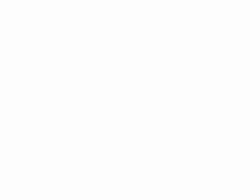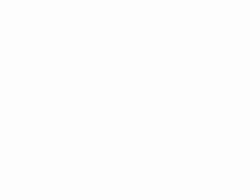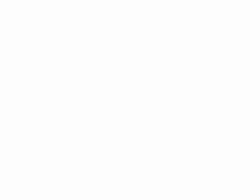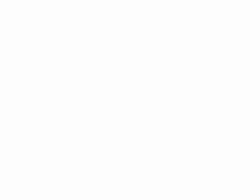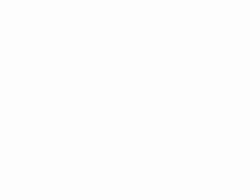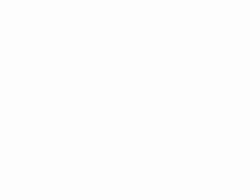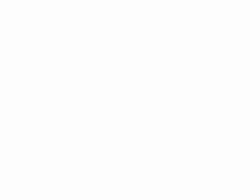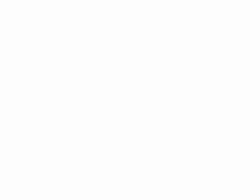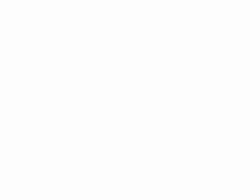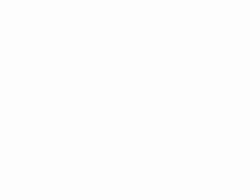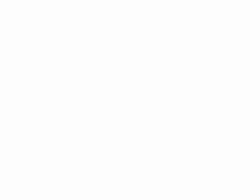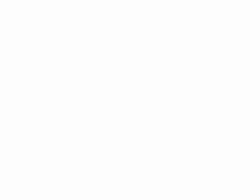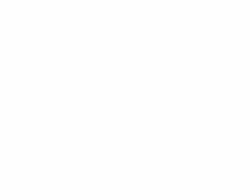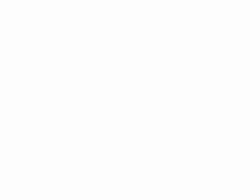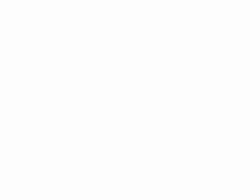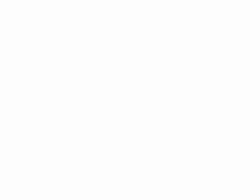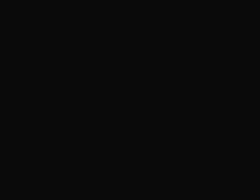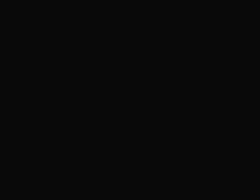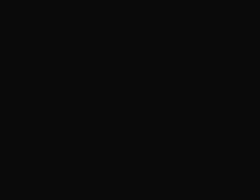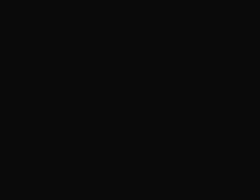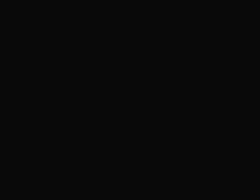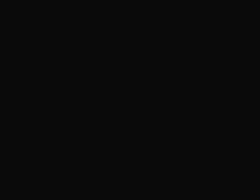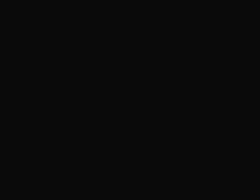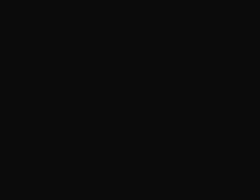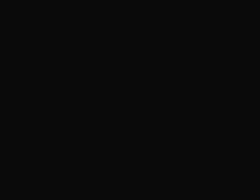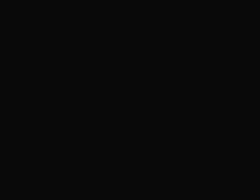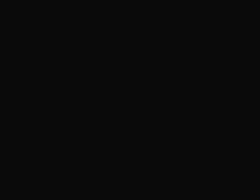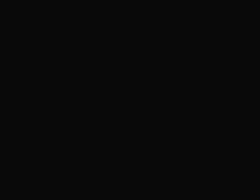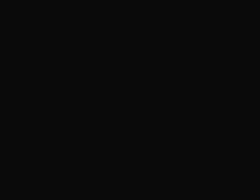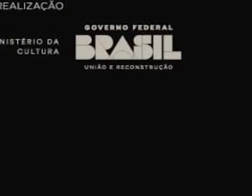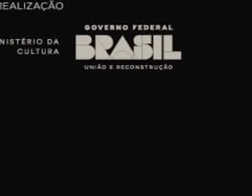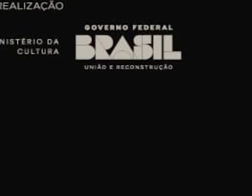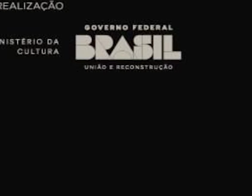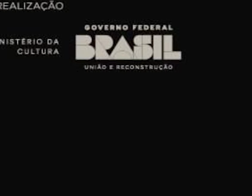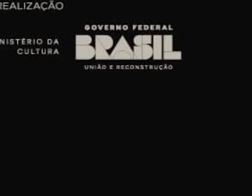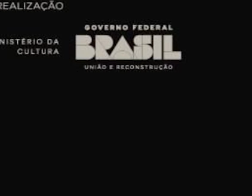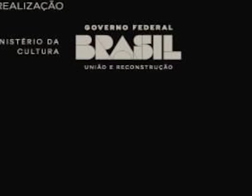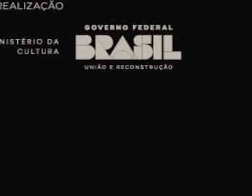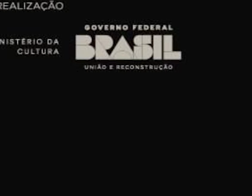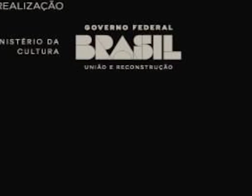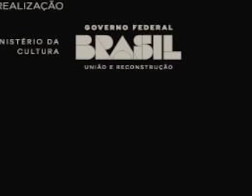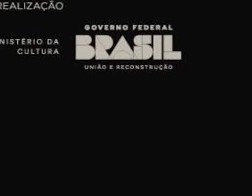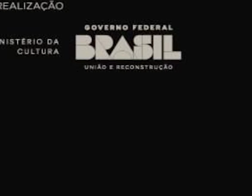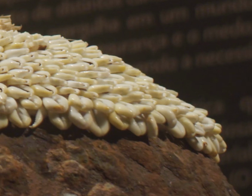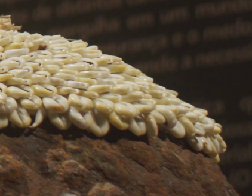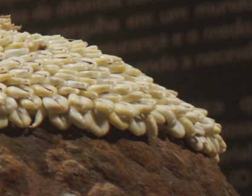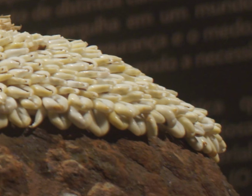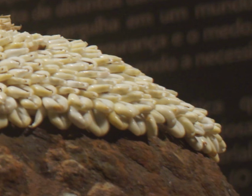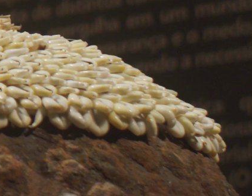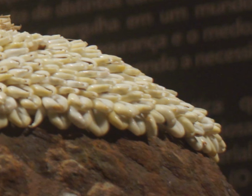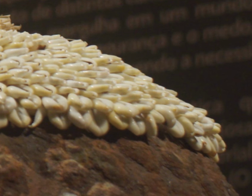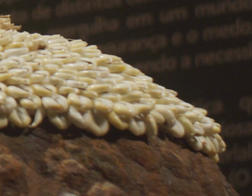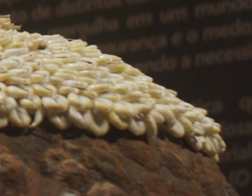Em fundo branco, logo do mar. Em fundo preto, escrito em branco, Nádia Taquari, o Nairim, caminho de ferro. Barra de apoiadores e patrocinadores